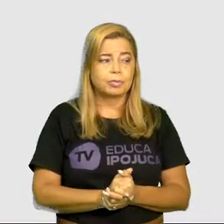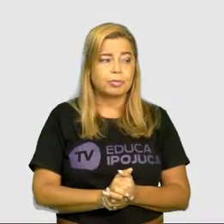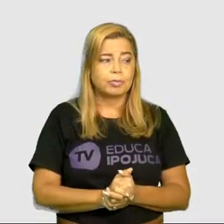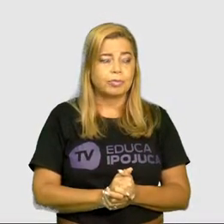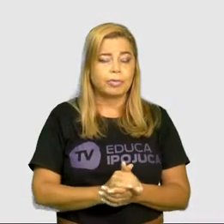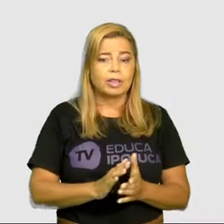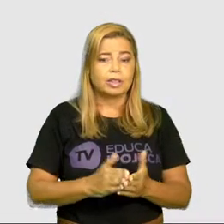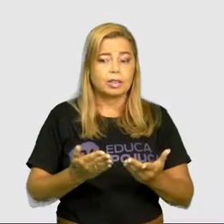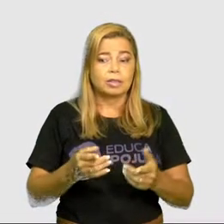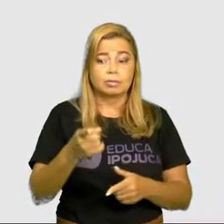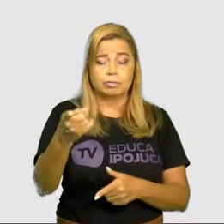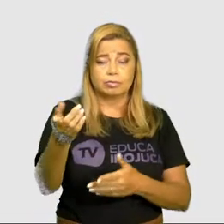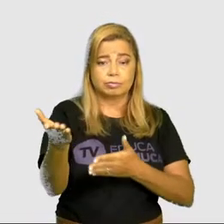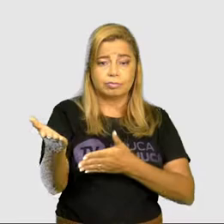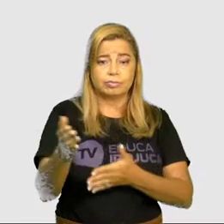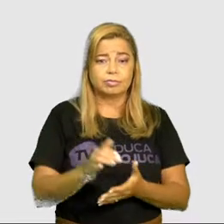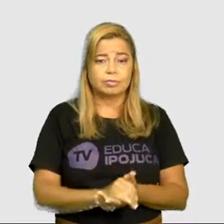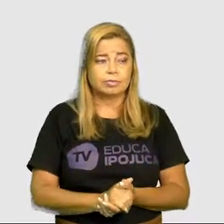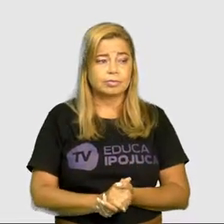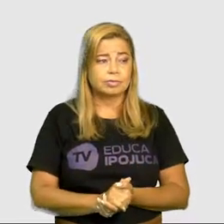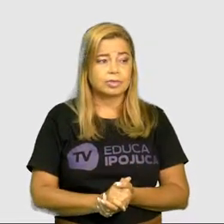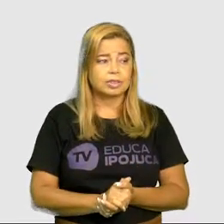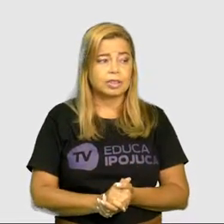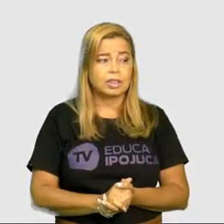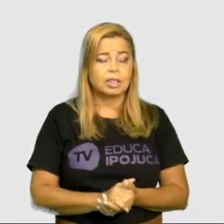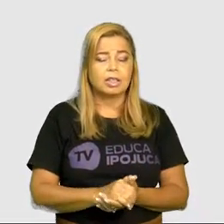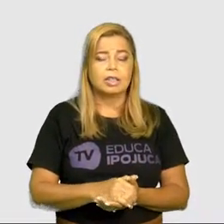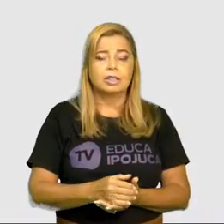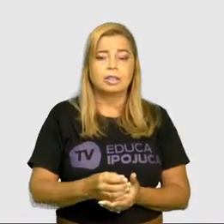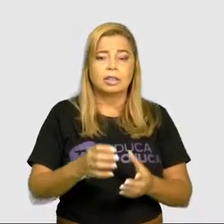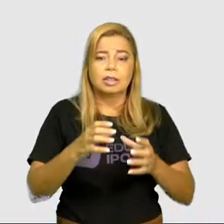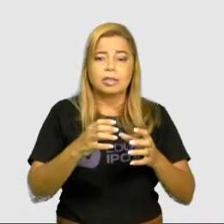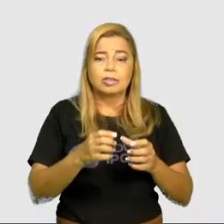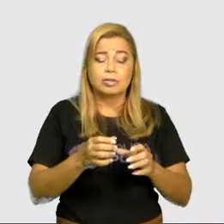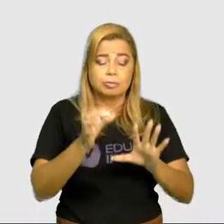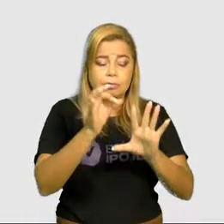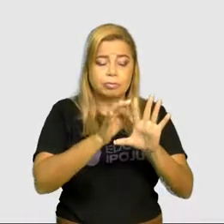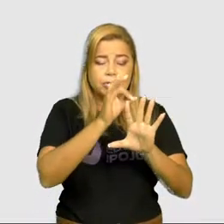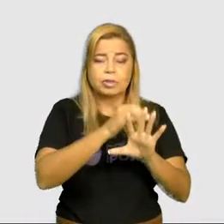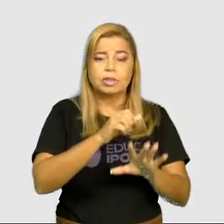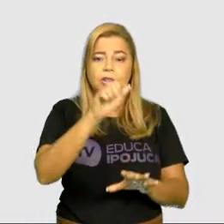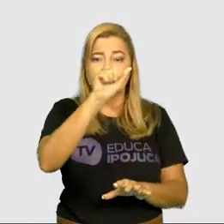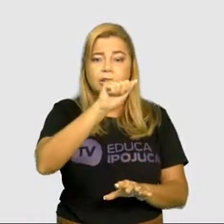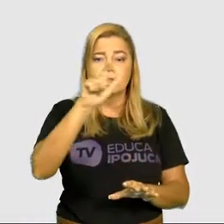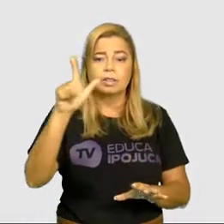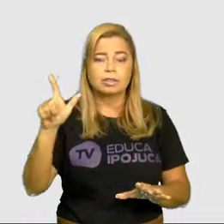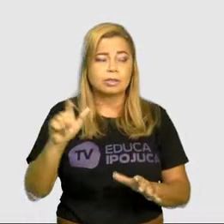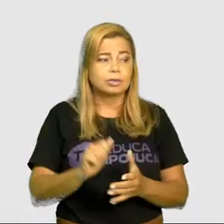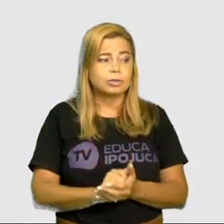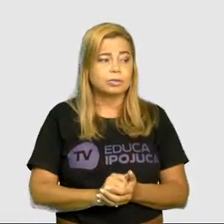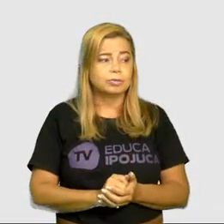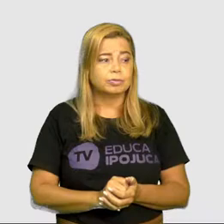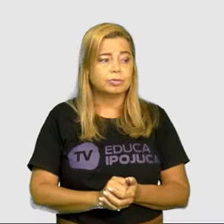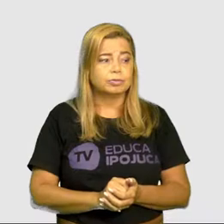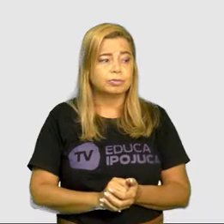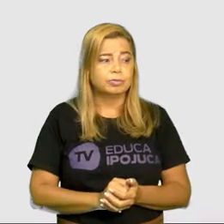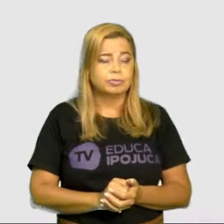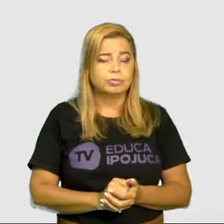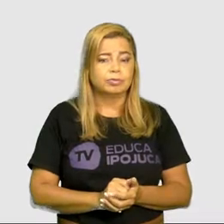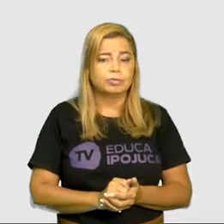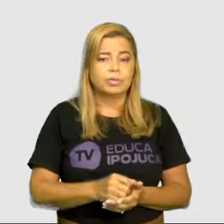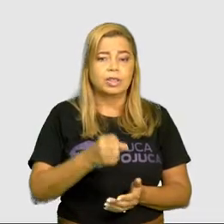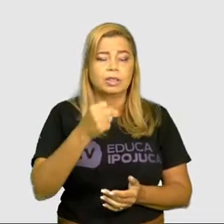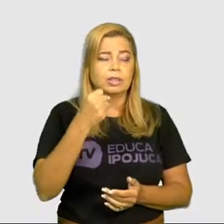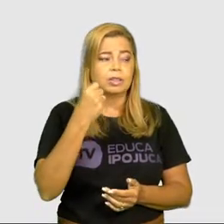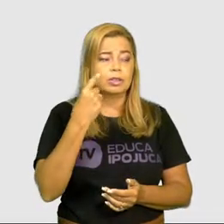nossa telinha, nós temos as bolinhas azuis e a gente vai contar. Temos uma, duas, três,